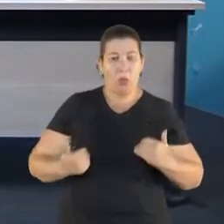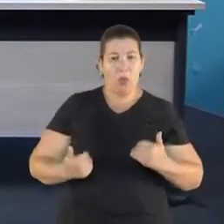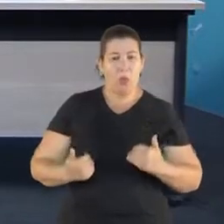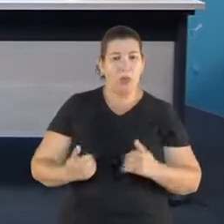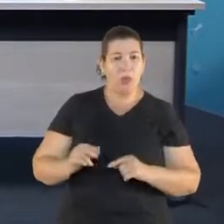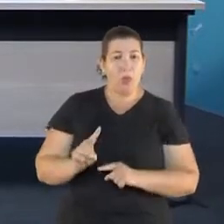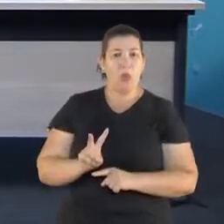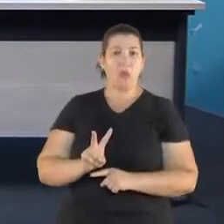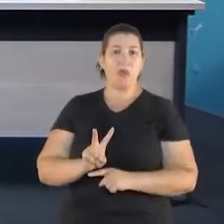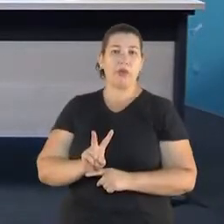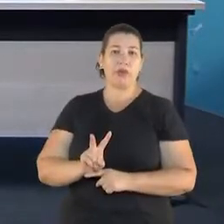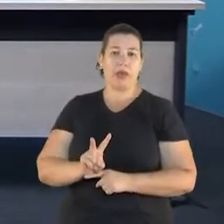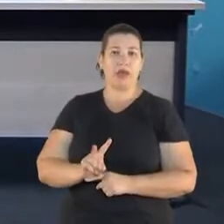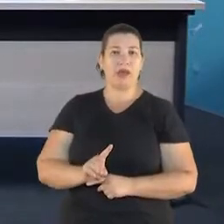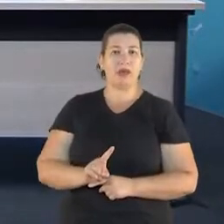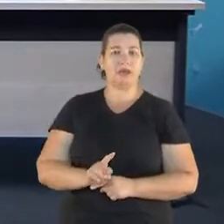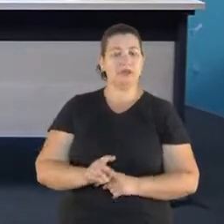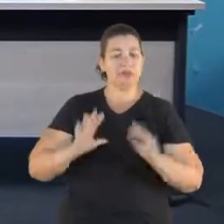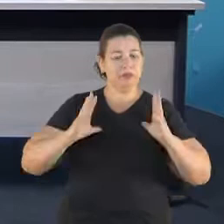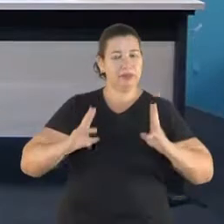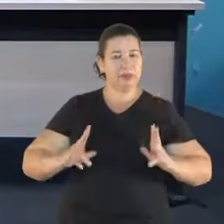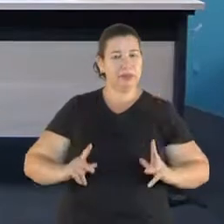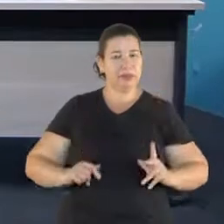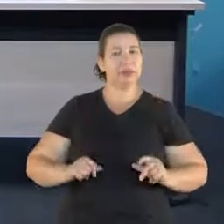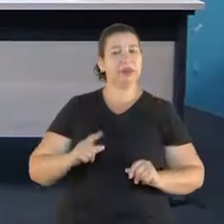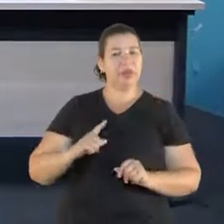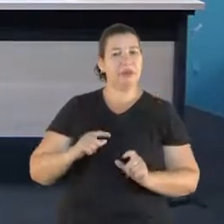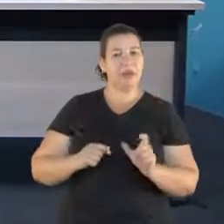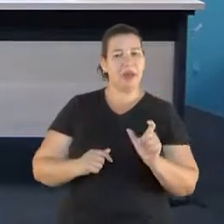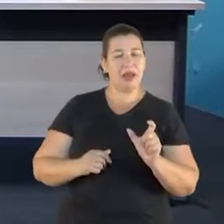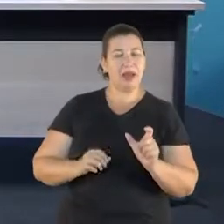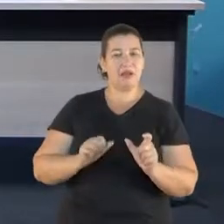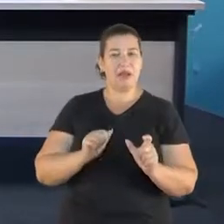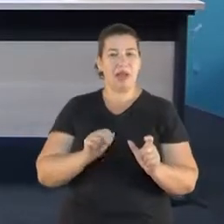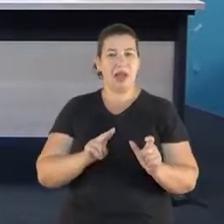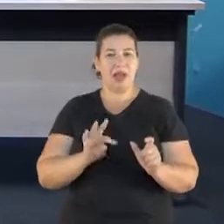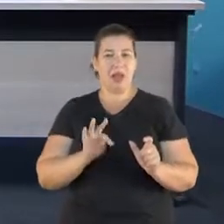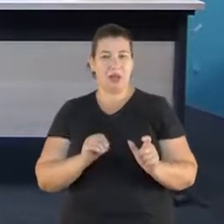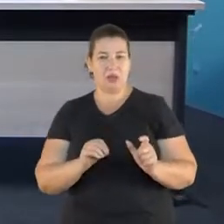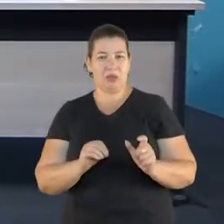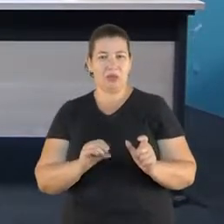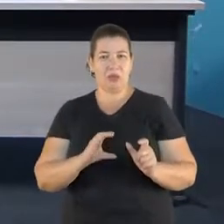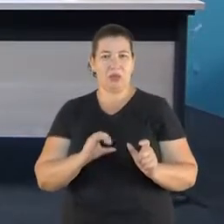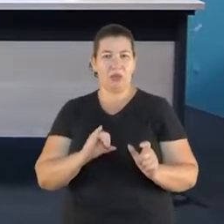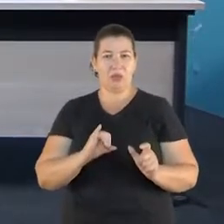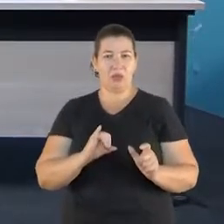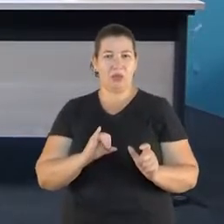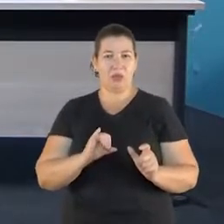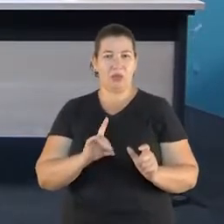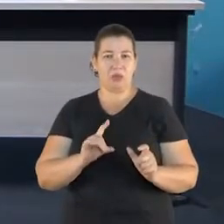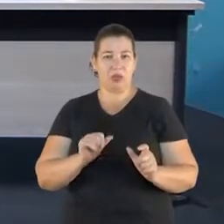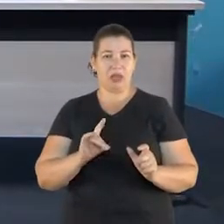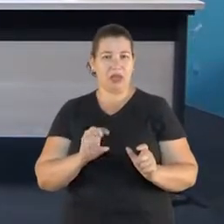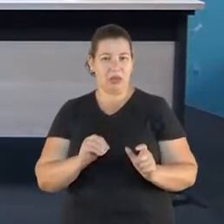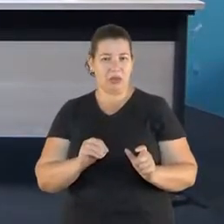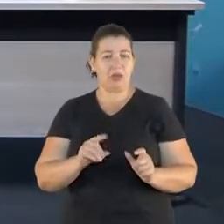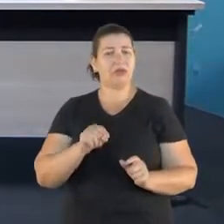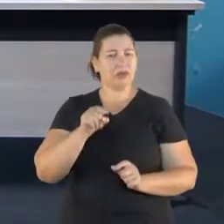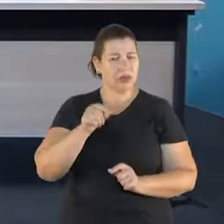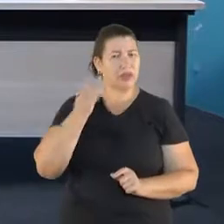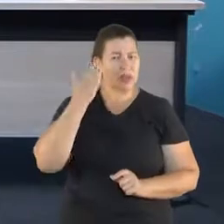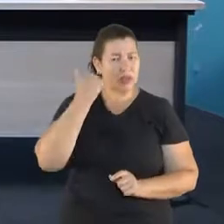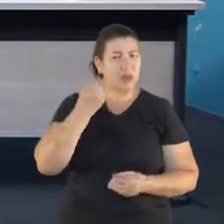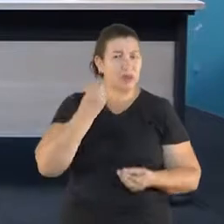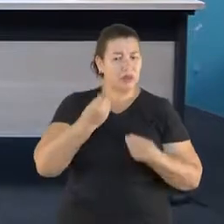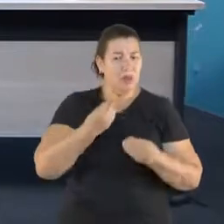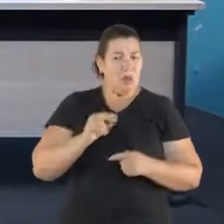nosso corpo. A gente vai falar a palavra autocuidado, por assim dizer. Acredito que nessa fase vocês já estejam autônomos quanto